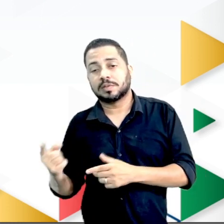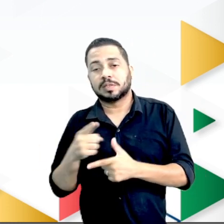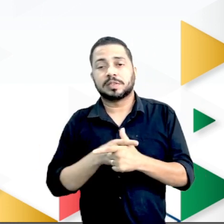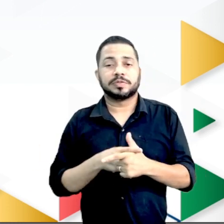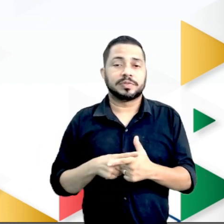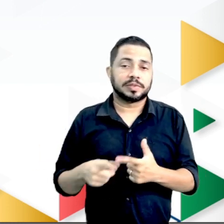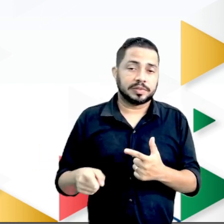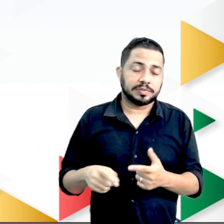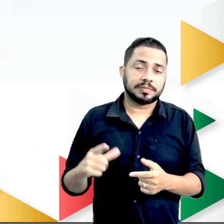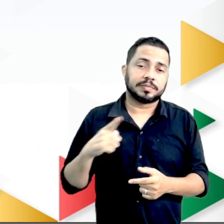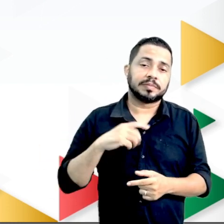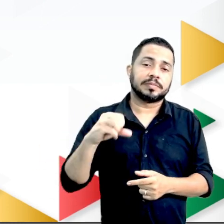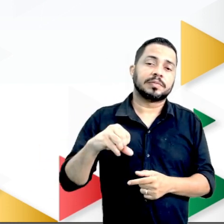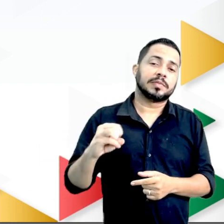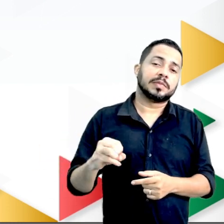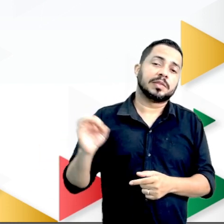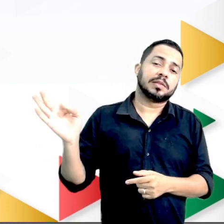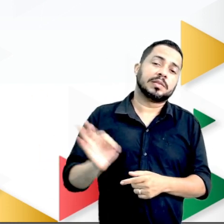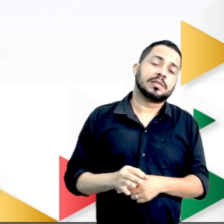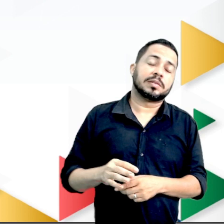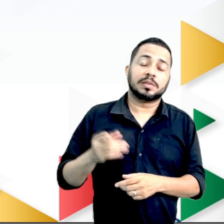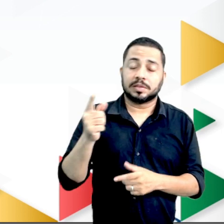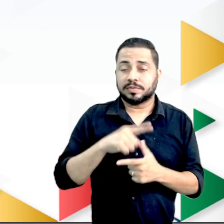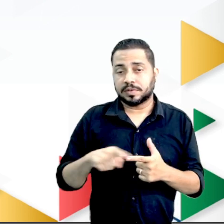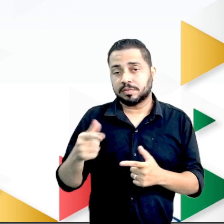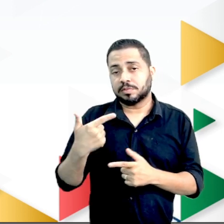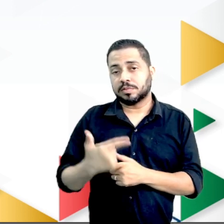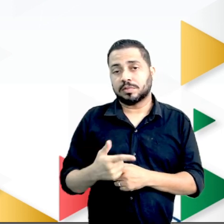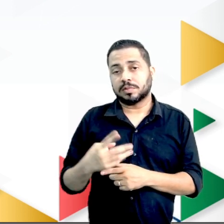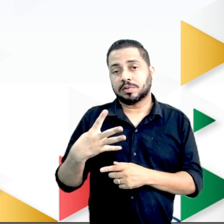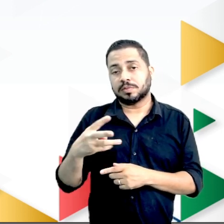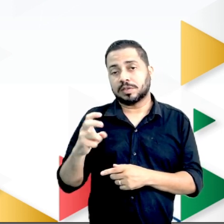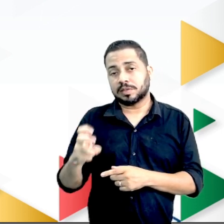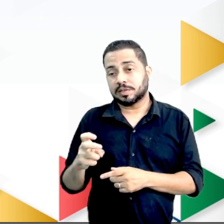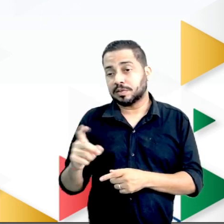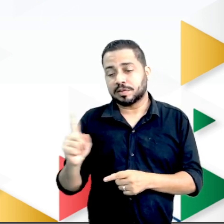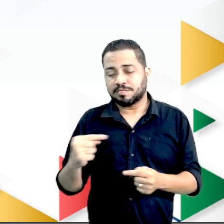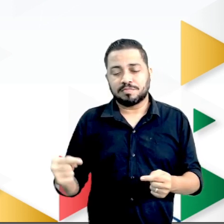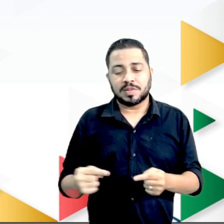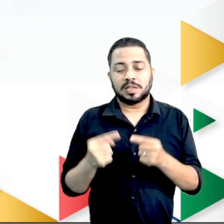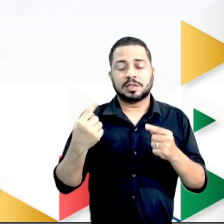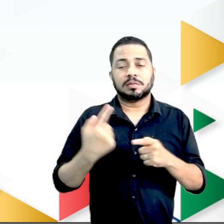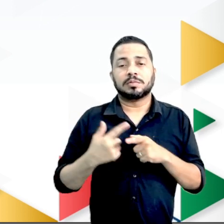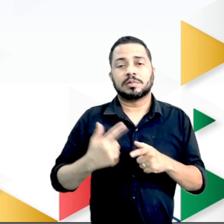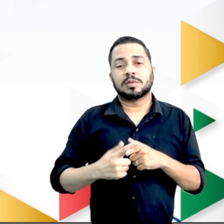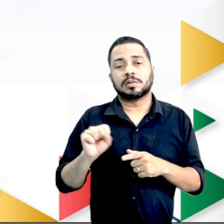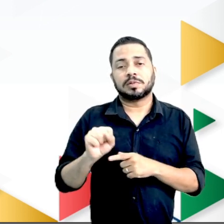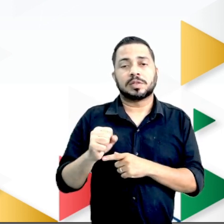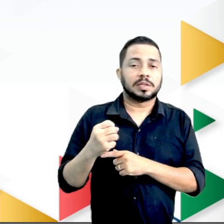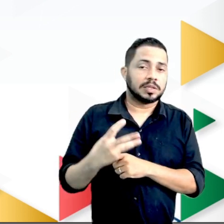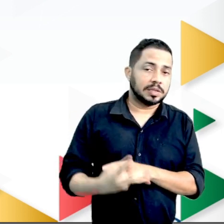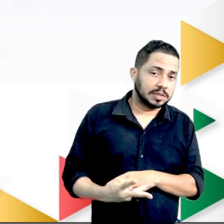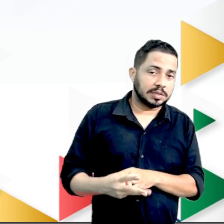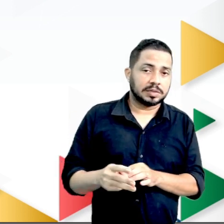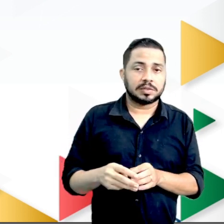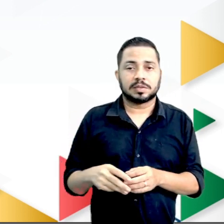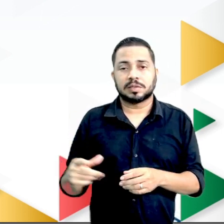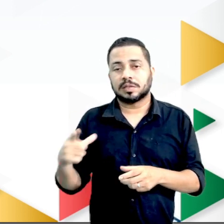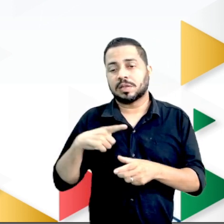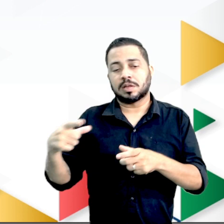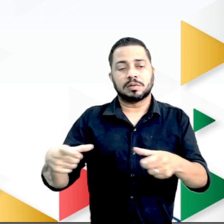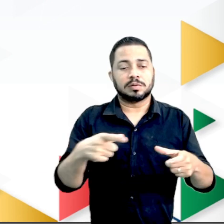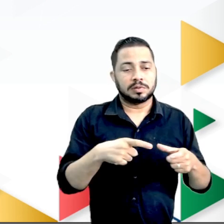dividindo. E aí tem 90 dividido por 2 vai dar 45. Não bate, né? Porque ele está dizendo que 83 ocupa a